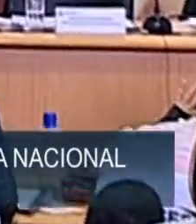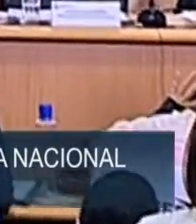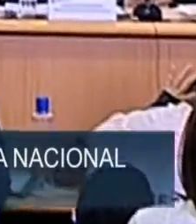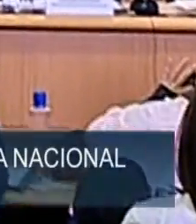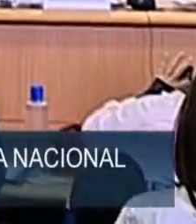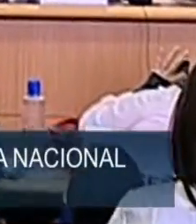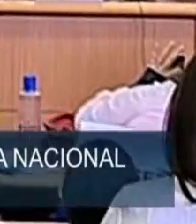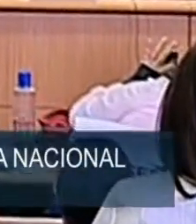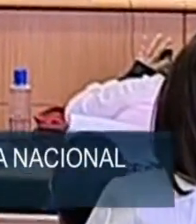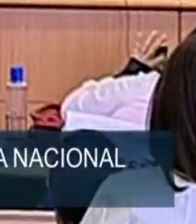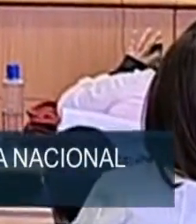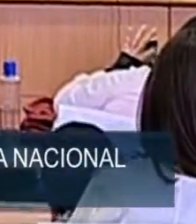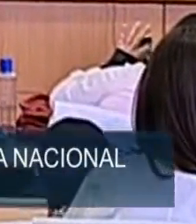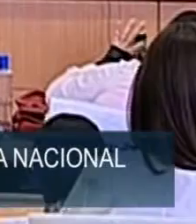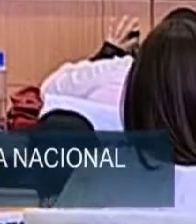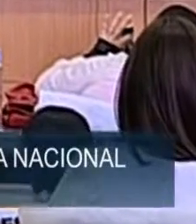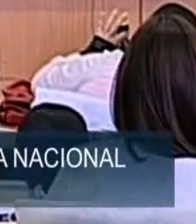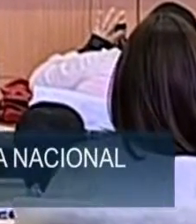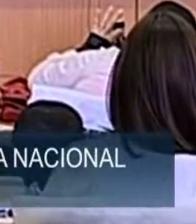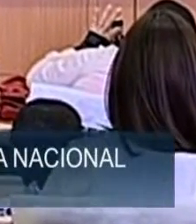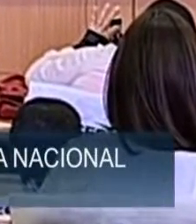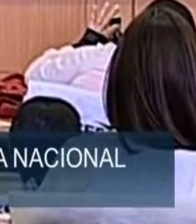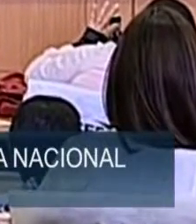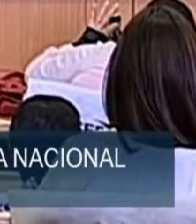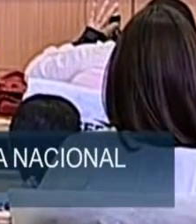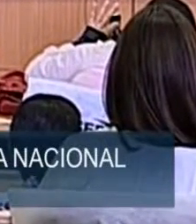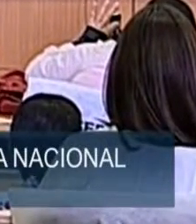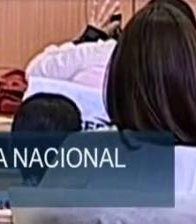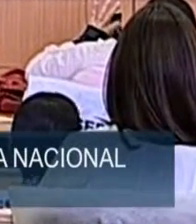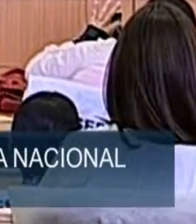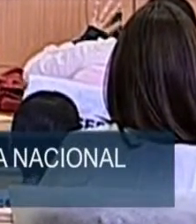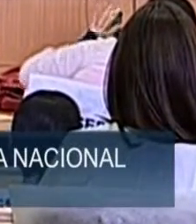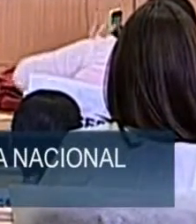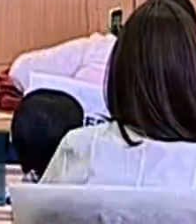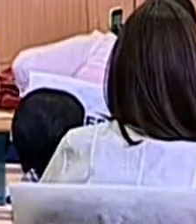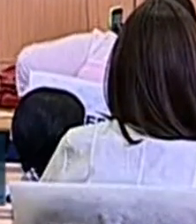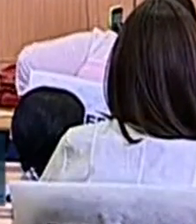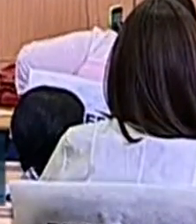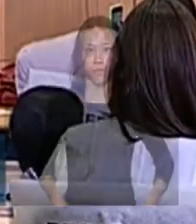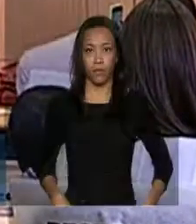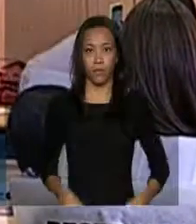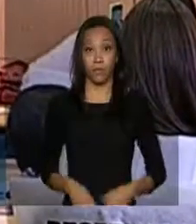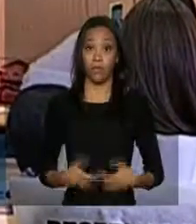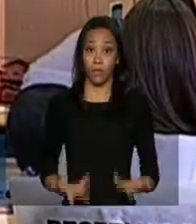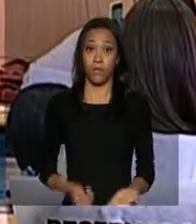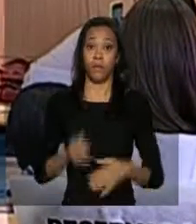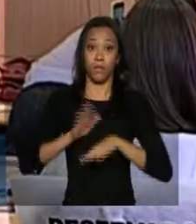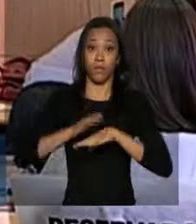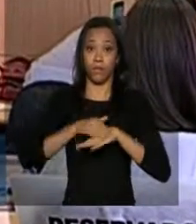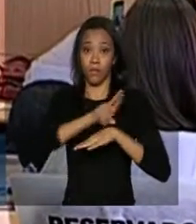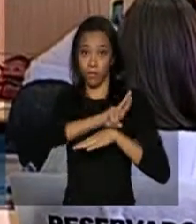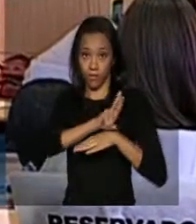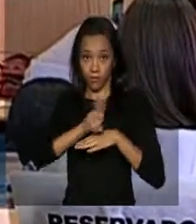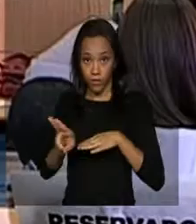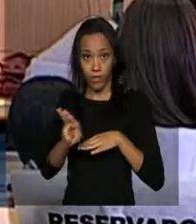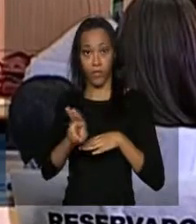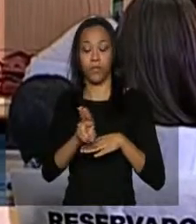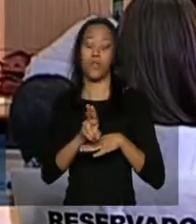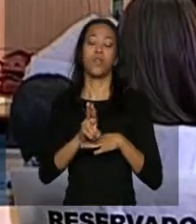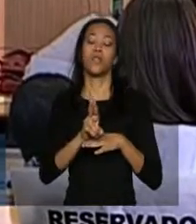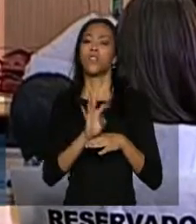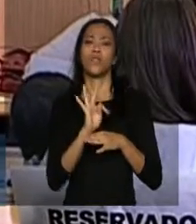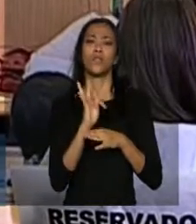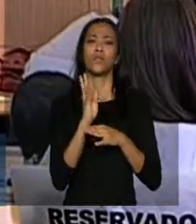Então, dessa maneira simples, mas muito sincera, em nome de toda a rede de bancos de leite humano do